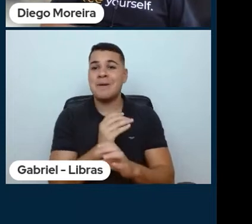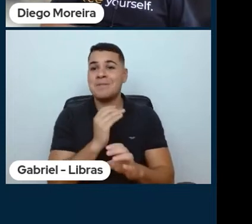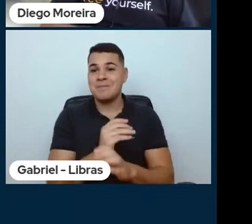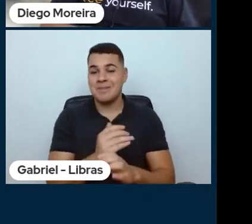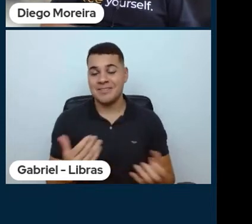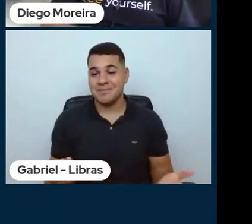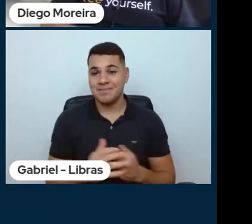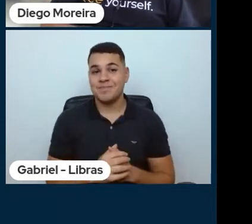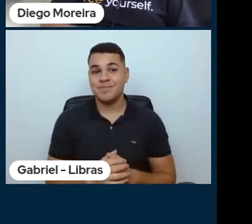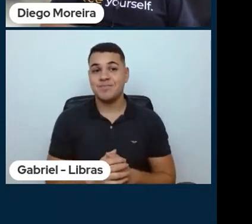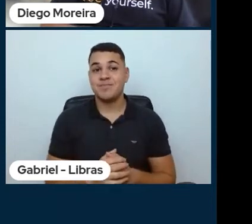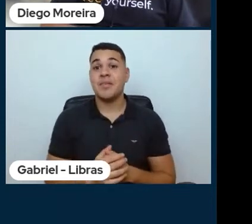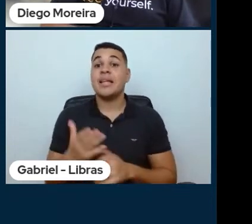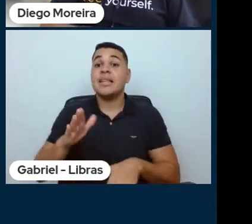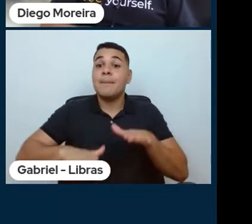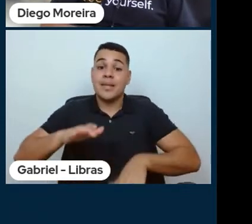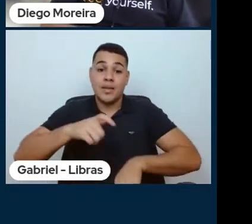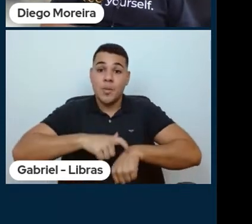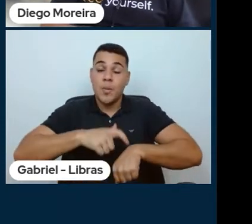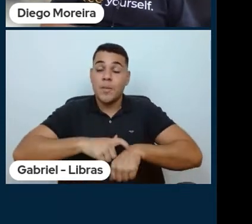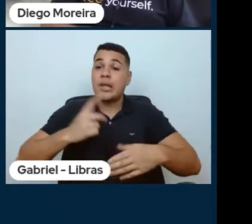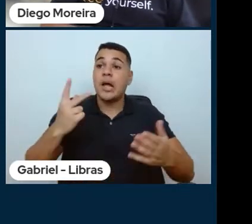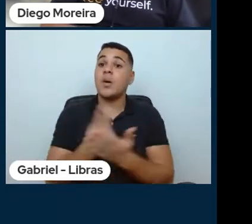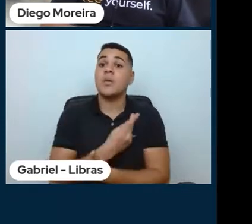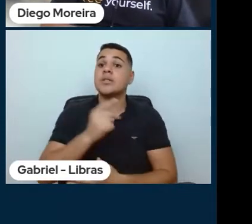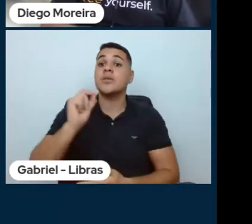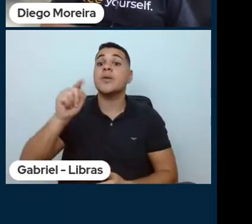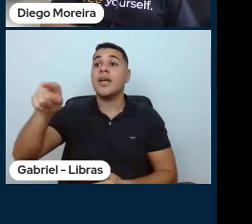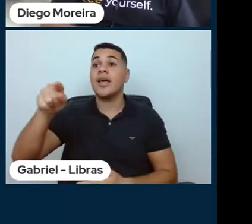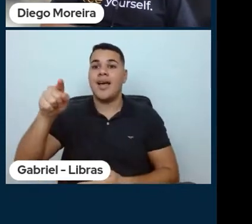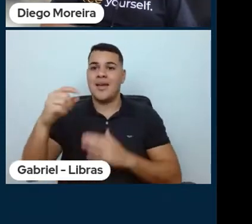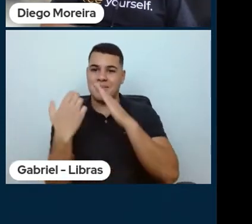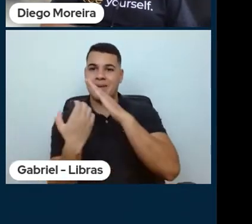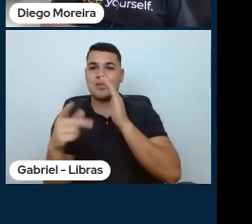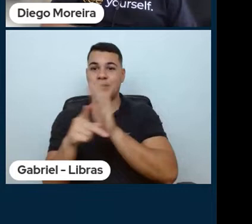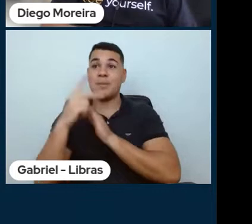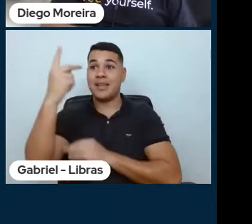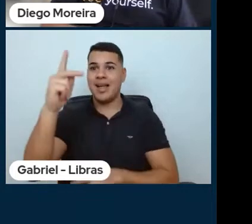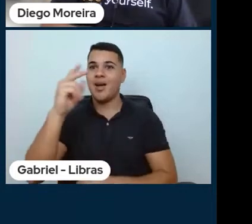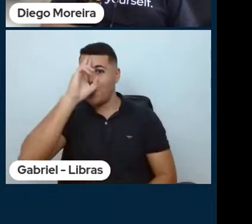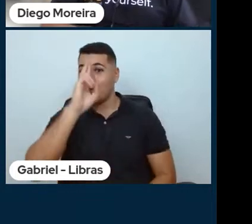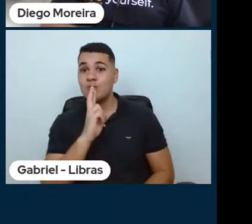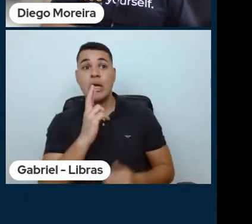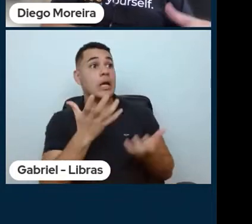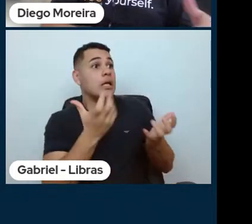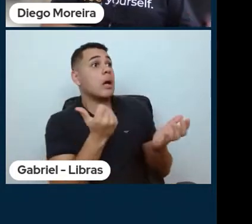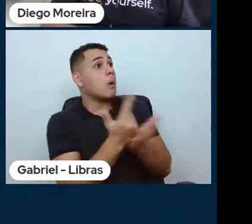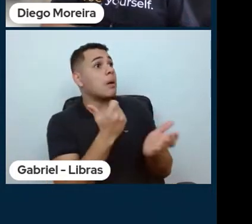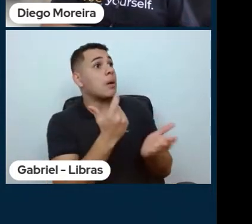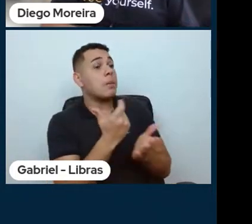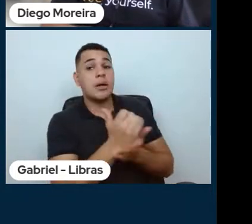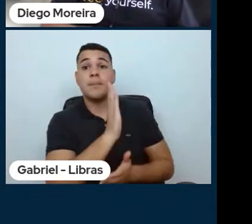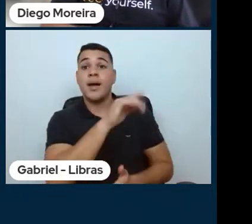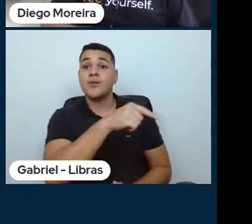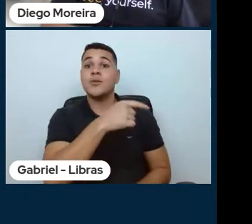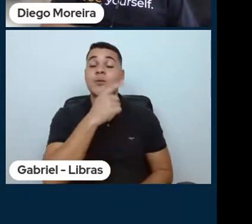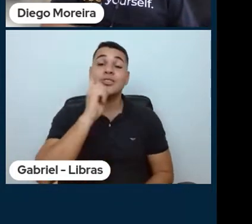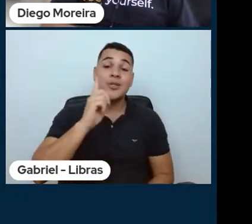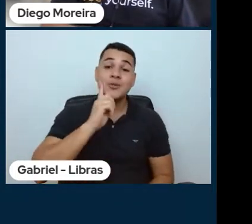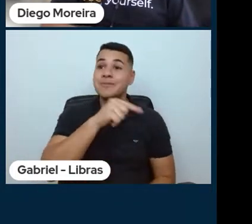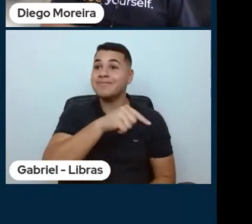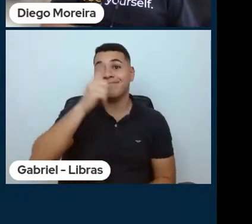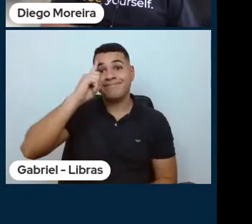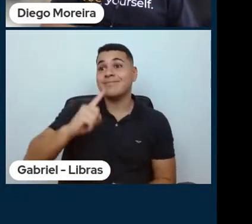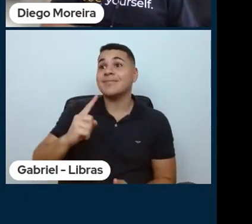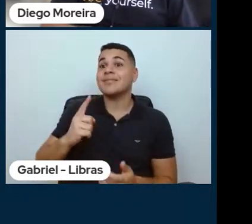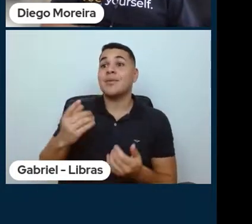Então, dependendo do período, existia uma grande demanda e essa demanda ele não conseguia suprir por conta de só ter uma pessoa. E